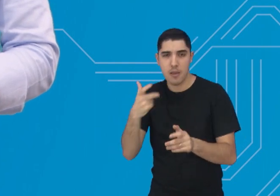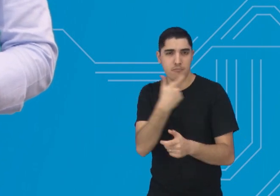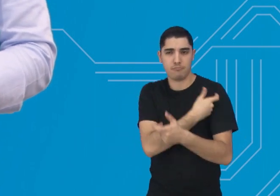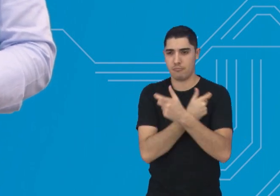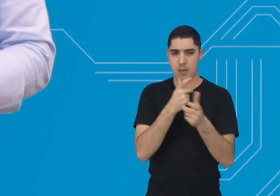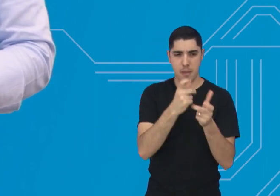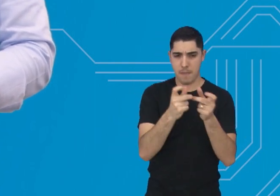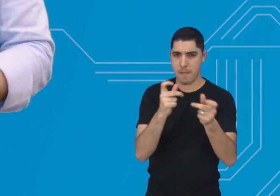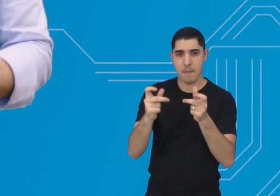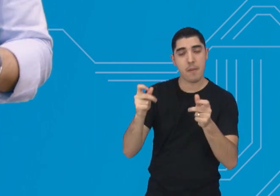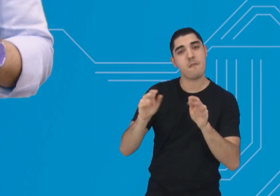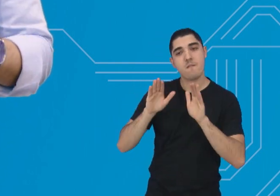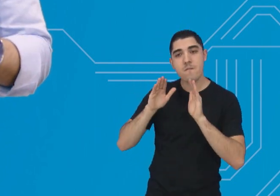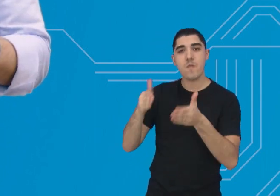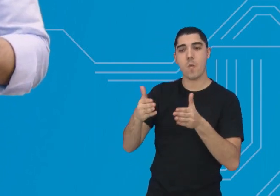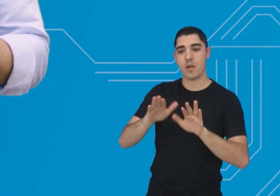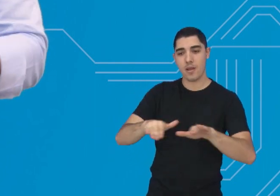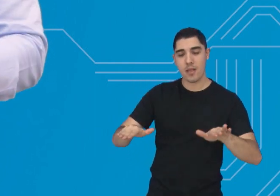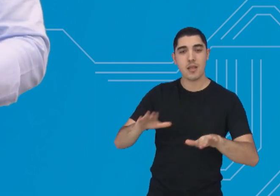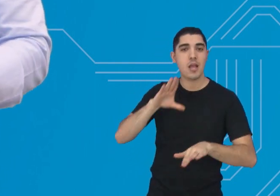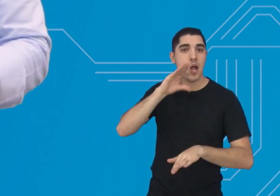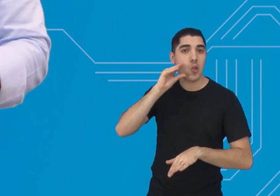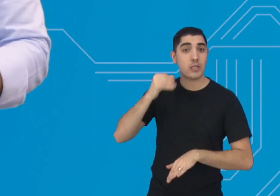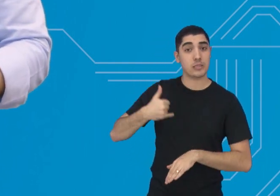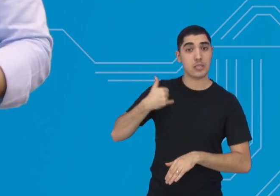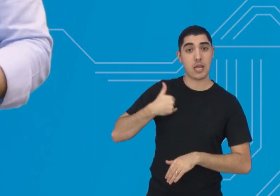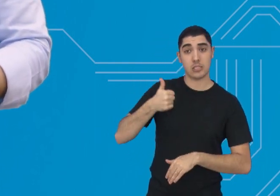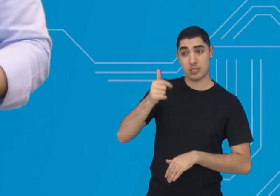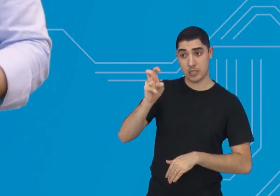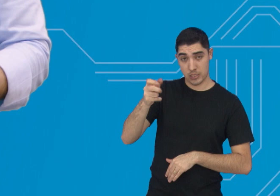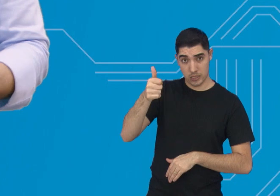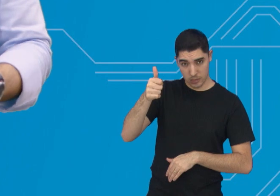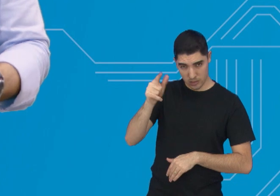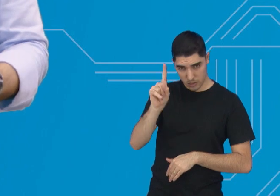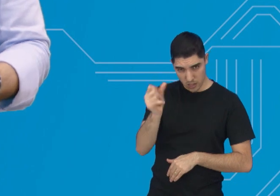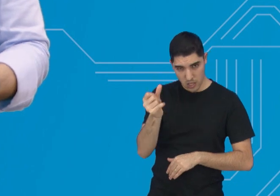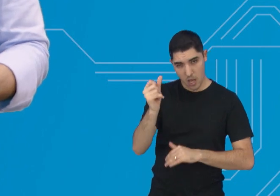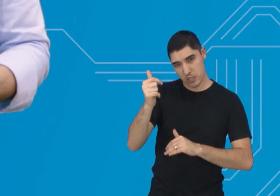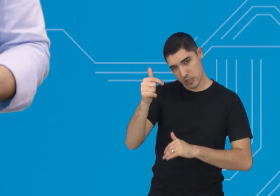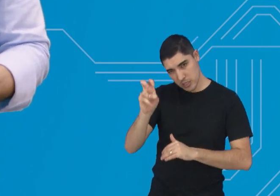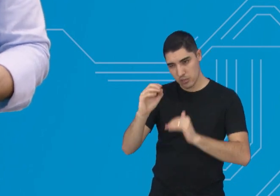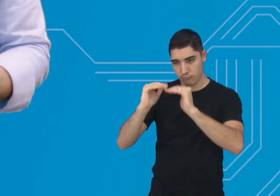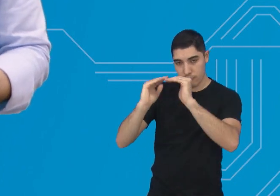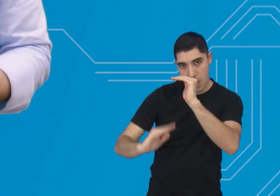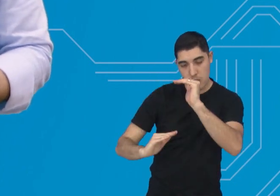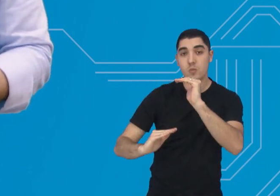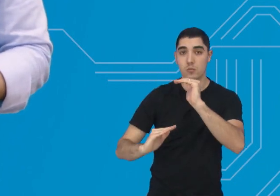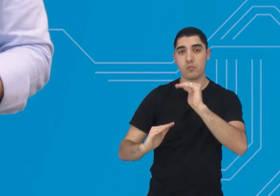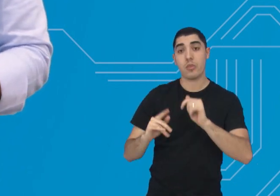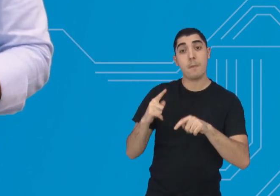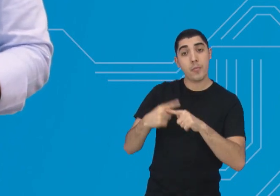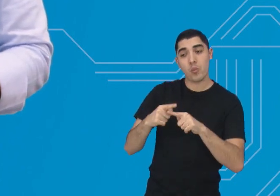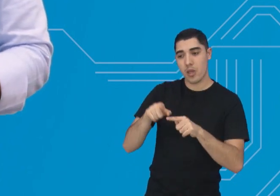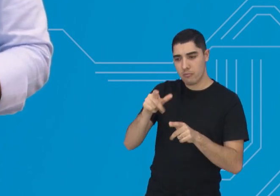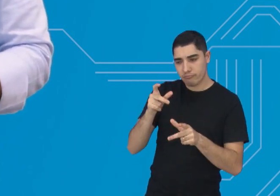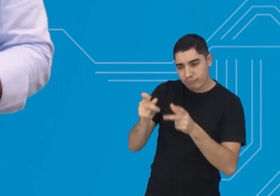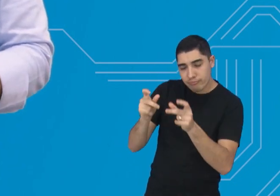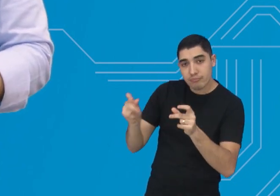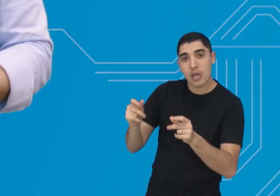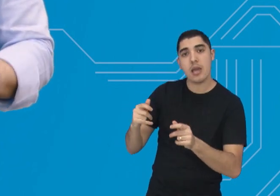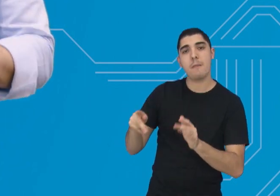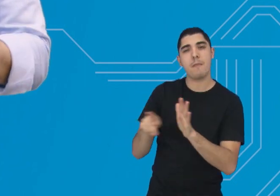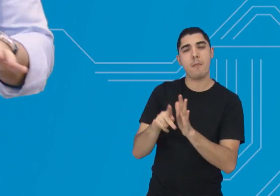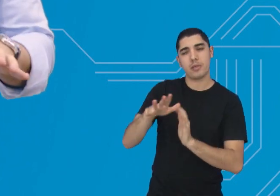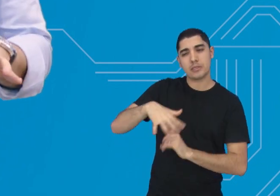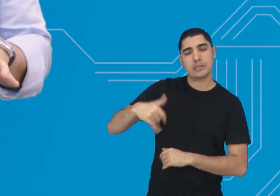multivacinação, focada para crianças e adolescentes menores de 15 anos. O objetivo é atualizar e completar o esquema de vacinação para as faixas